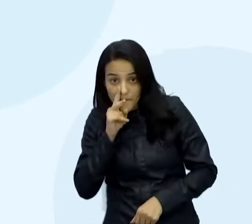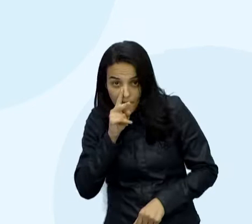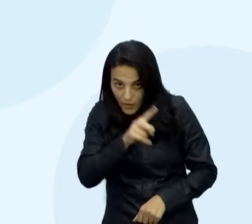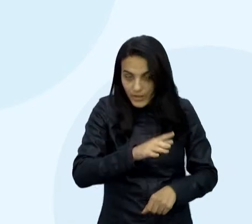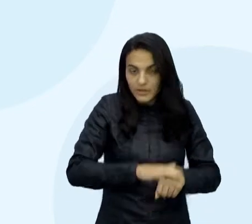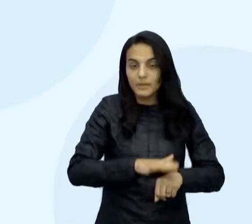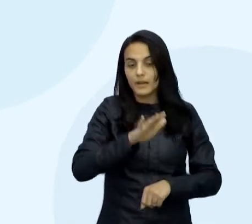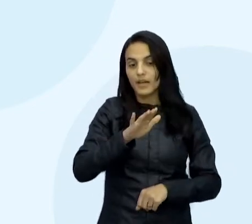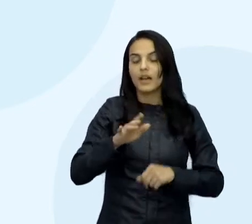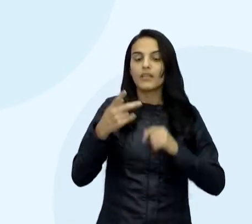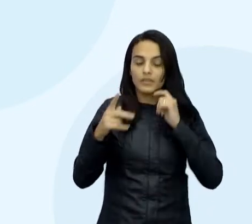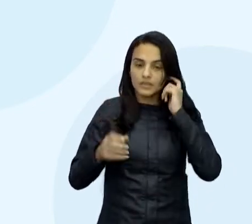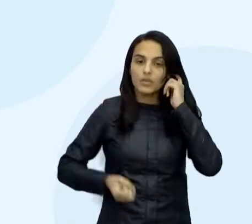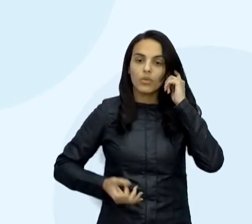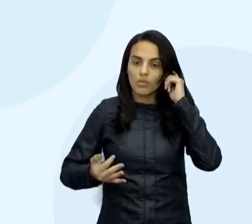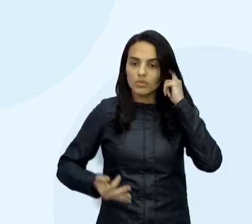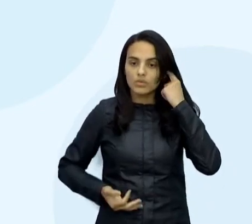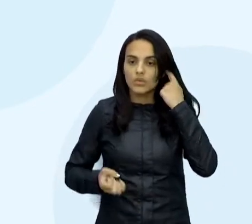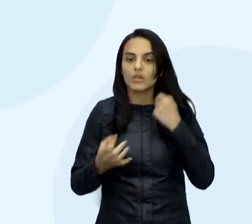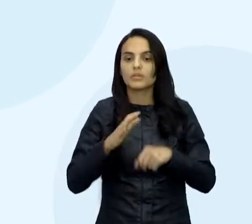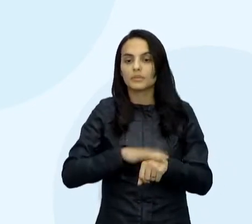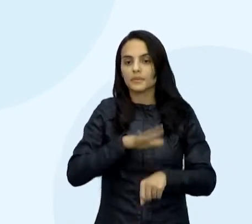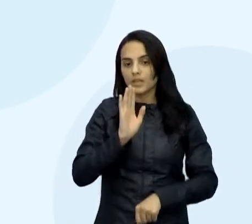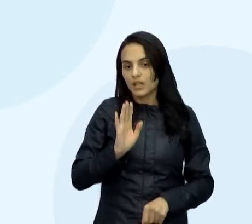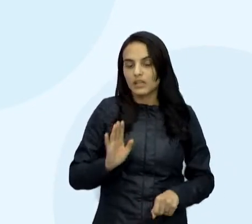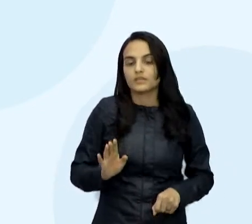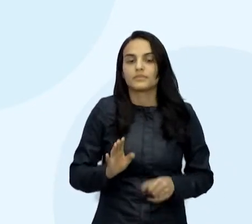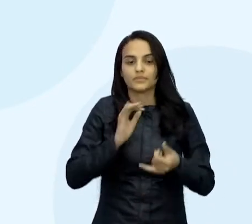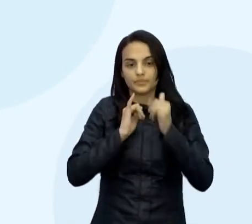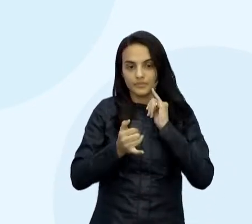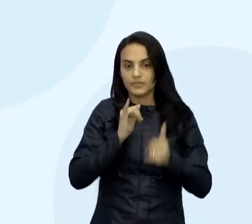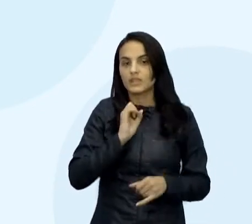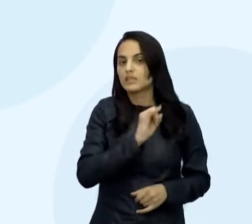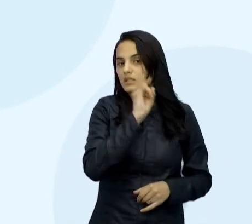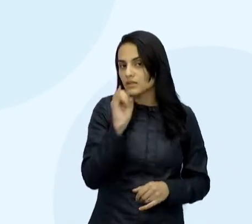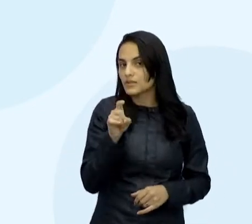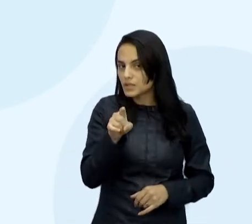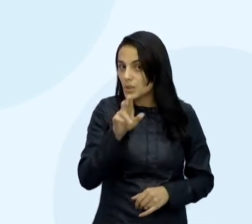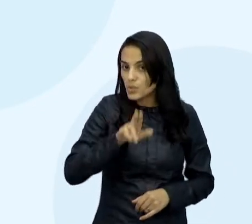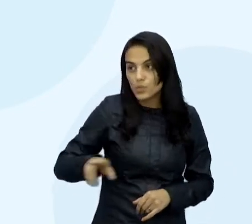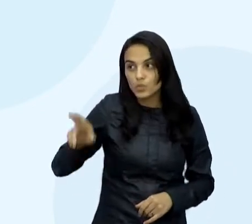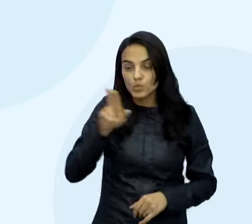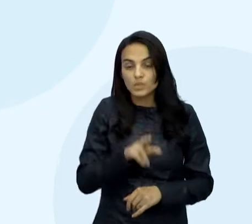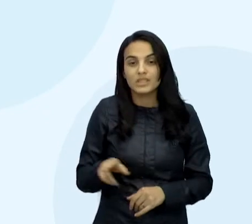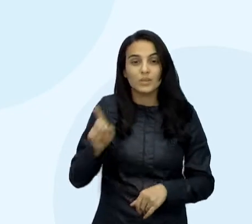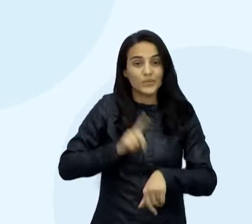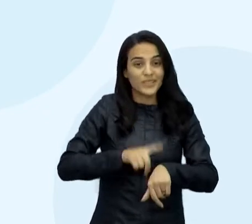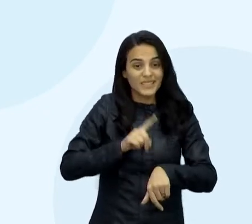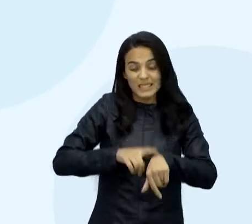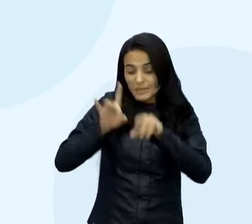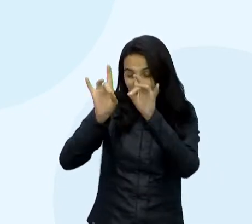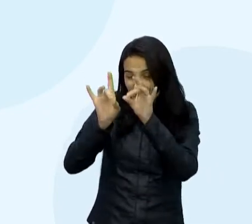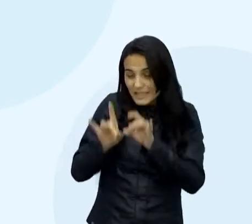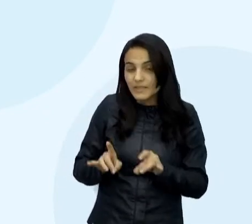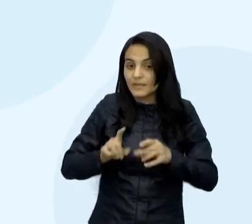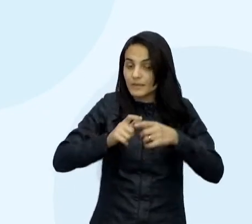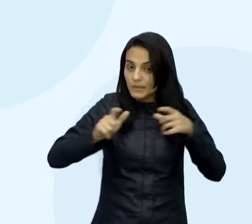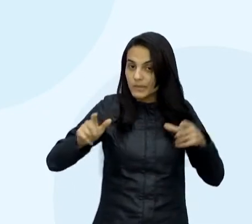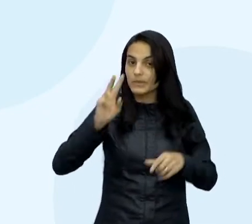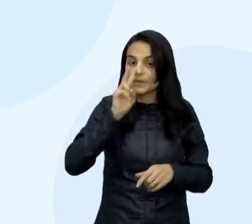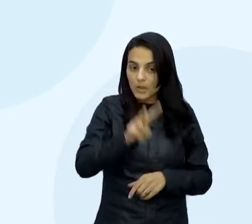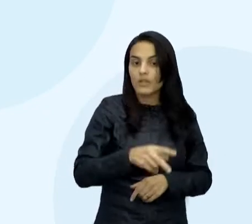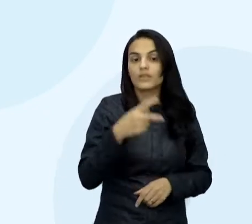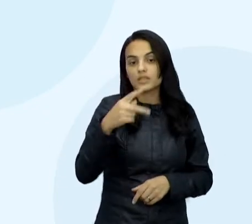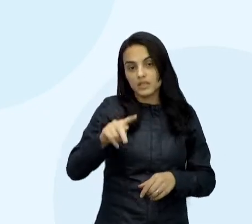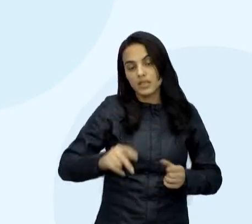aparelho, significa que ele consome mais eletricidade. Ou se você usa por muito tempo, também você aumenta o consumo de